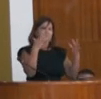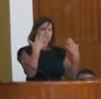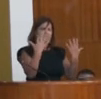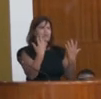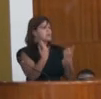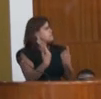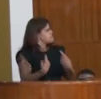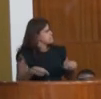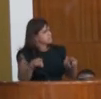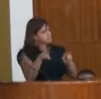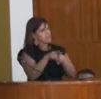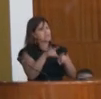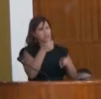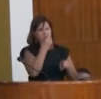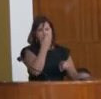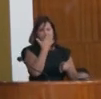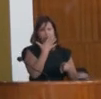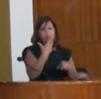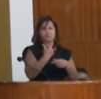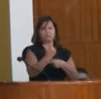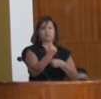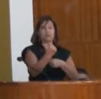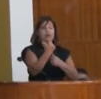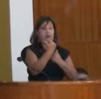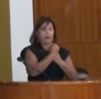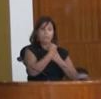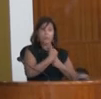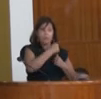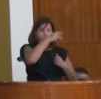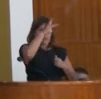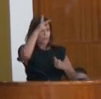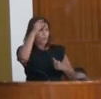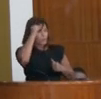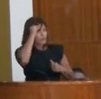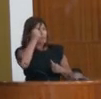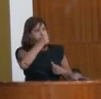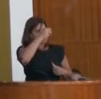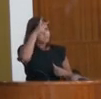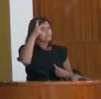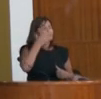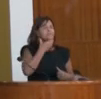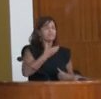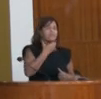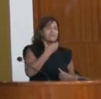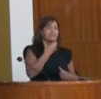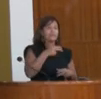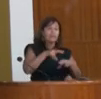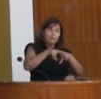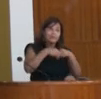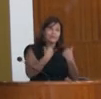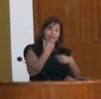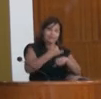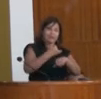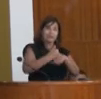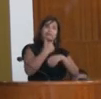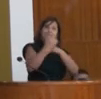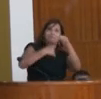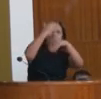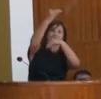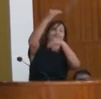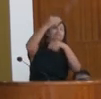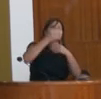parceiro do Executivo Municipal, é parceiro do prefeito Neto, de toda a sua equipe. Por isso que Volta Redonda vem avançando